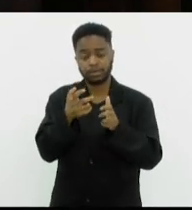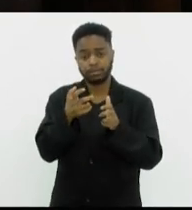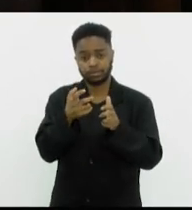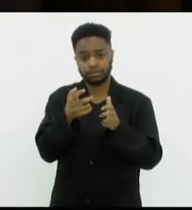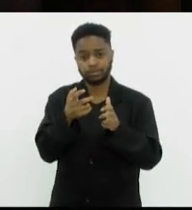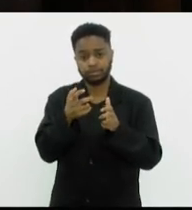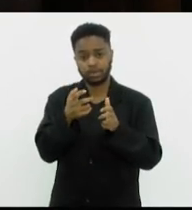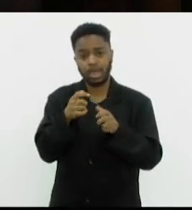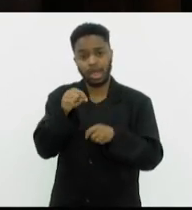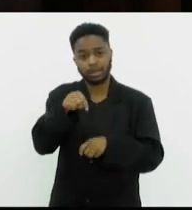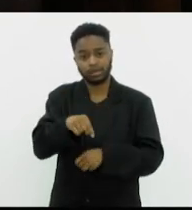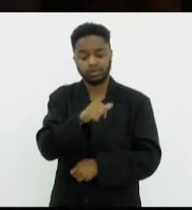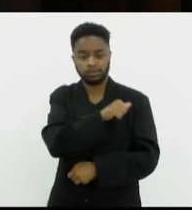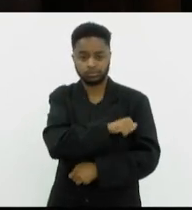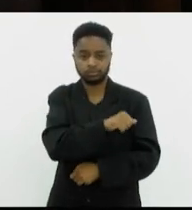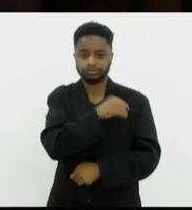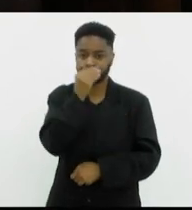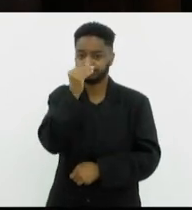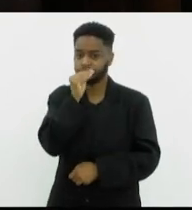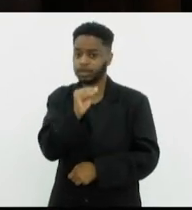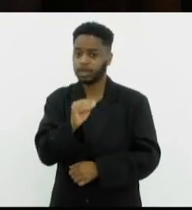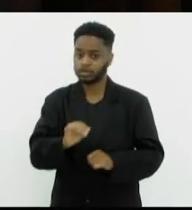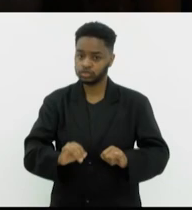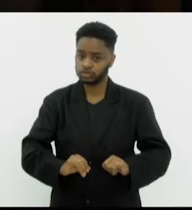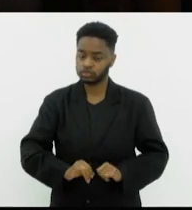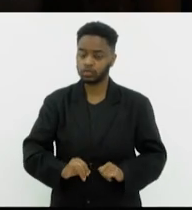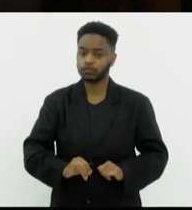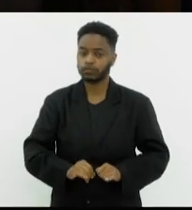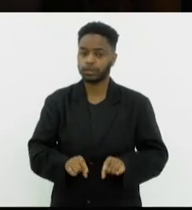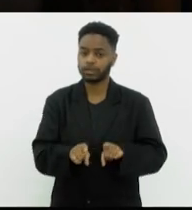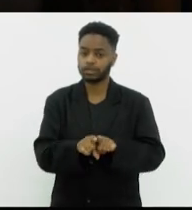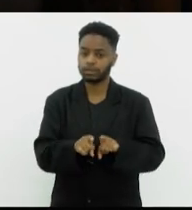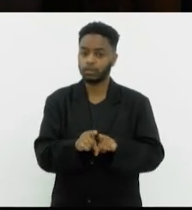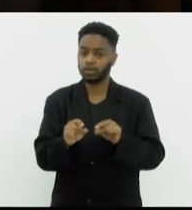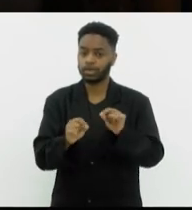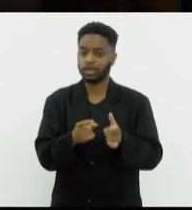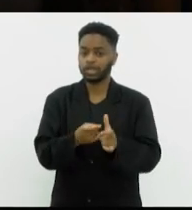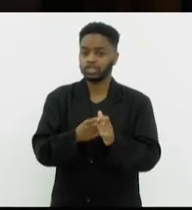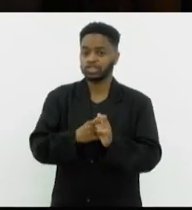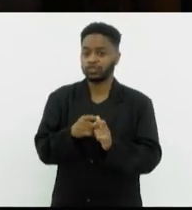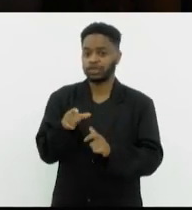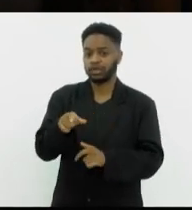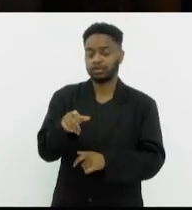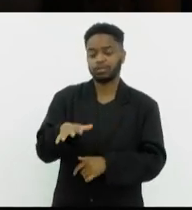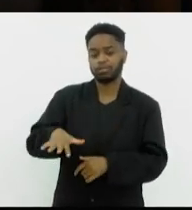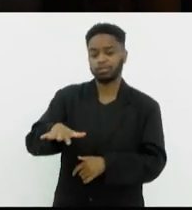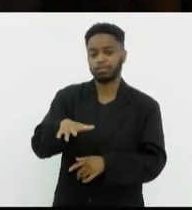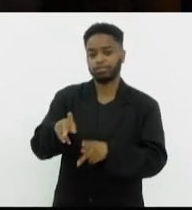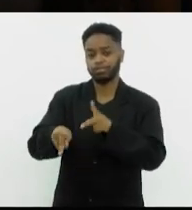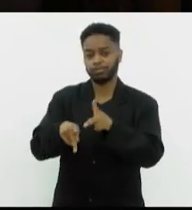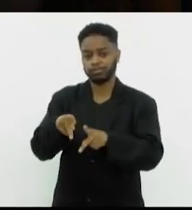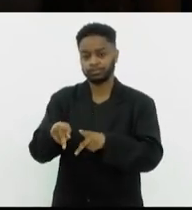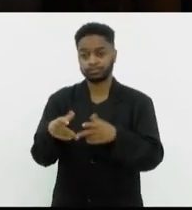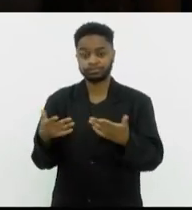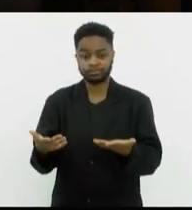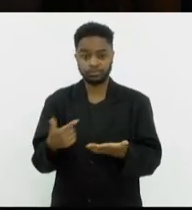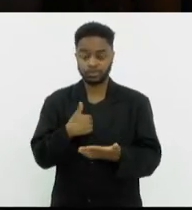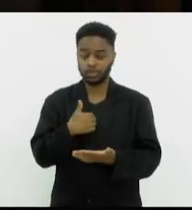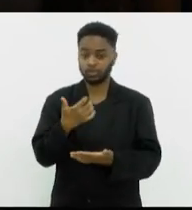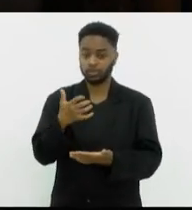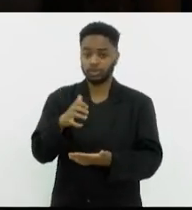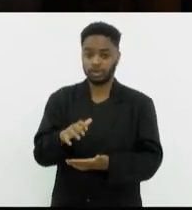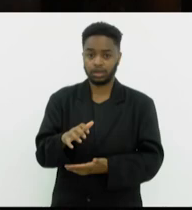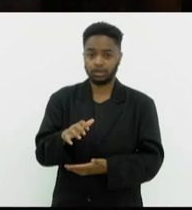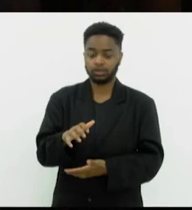estado o descaso, o sofrimento e um passivo de dívidas com essa população. E eu não queria deixar de